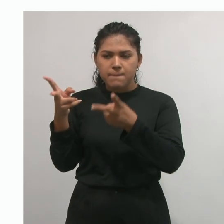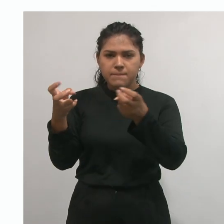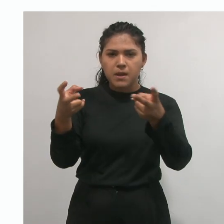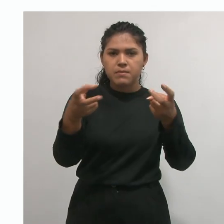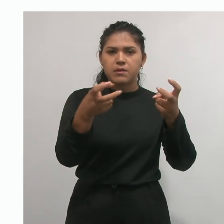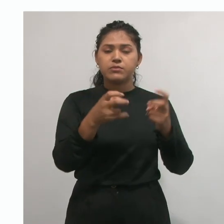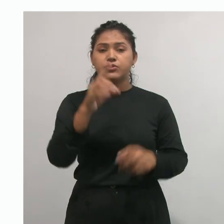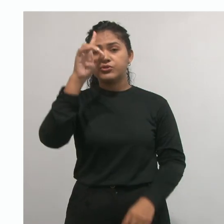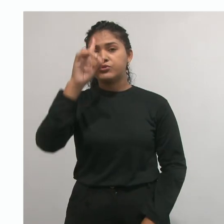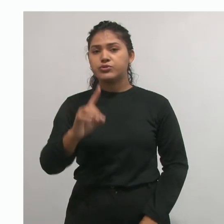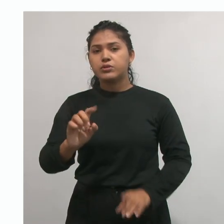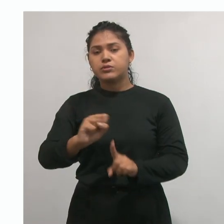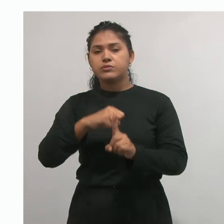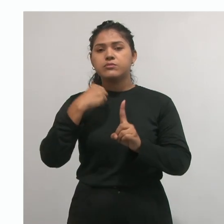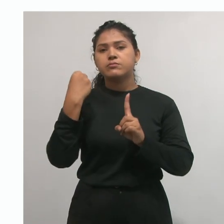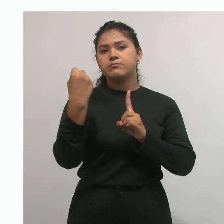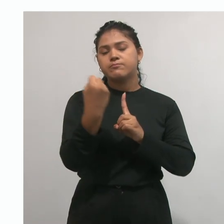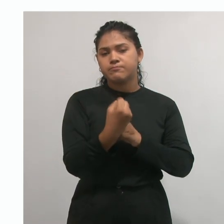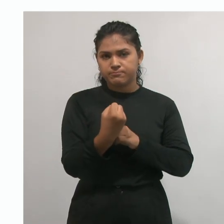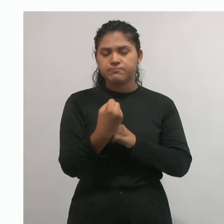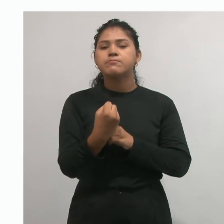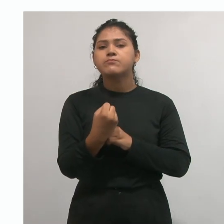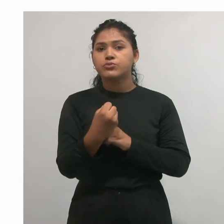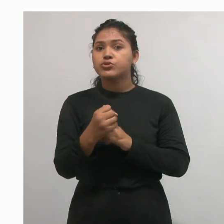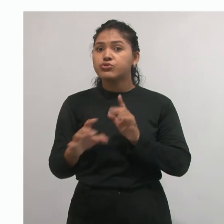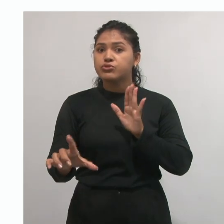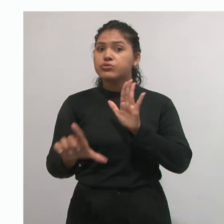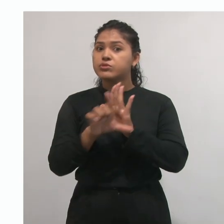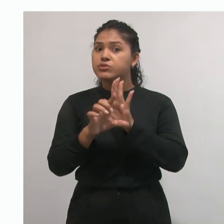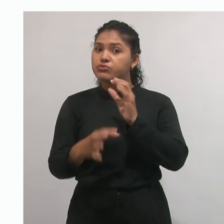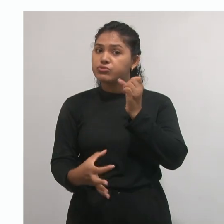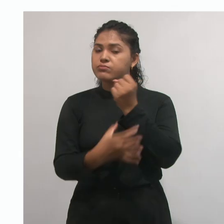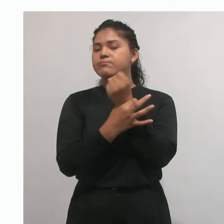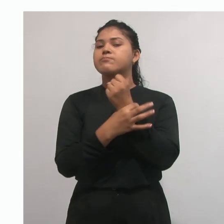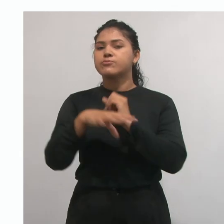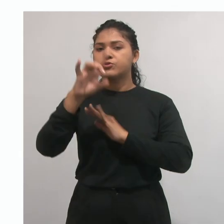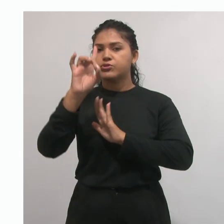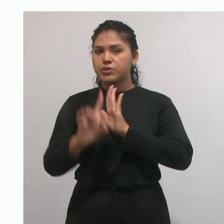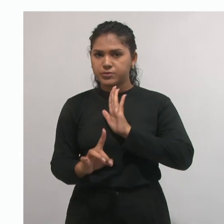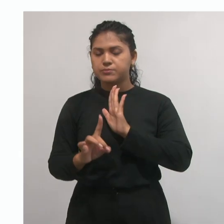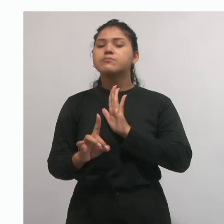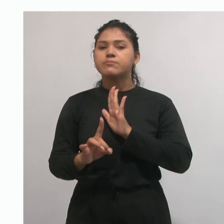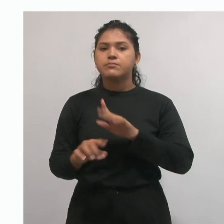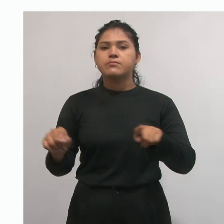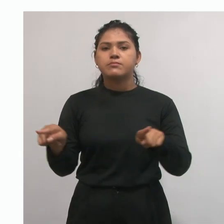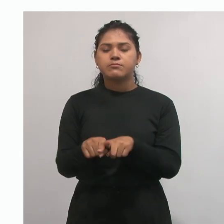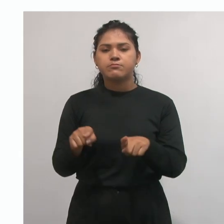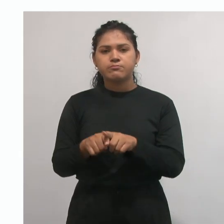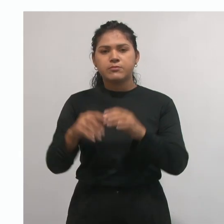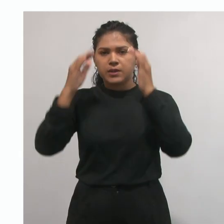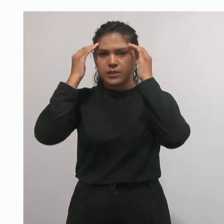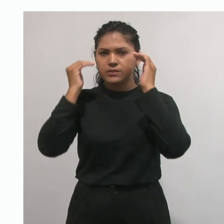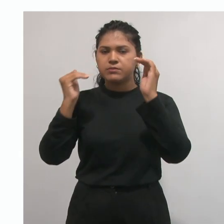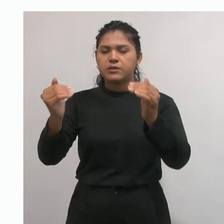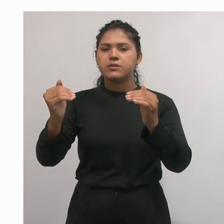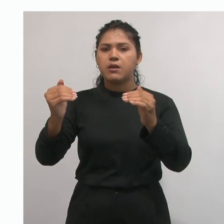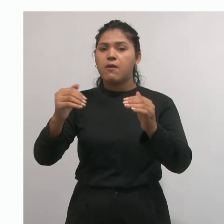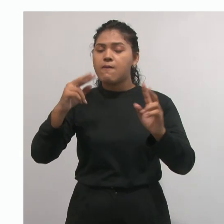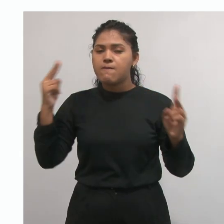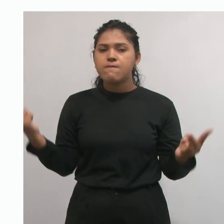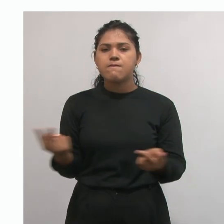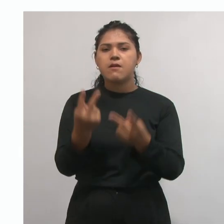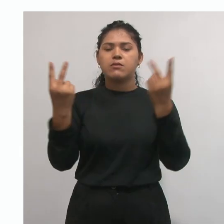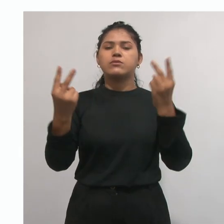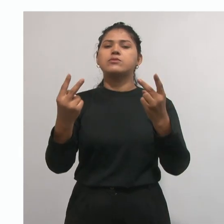especificidades da pessoa como um direito social inalienável, né? Essa é uma atitude. Respeitar e